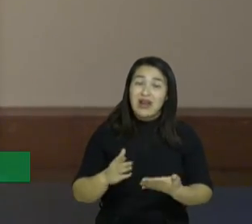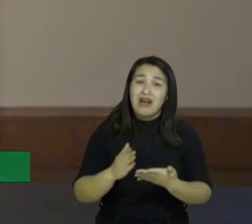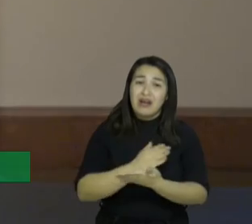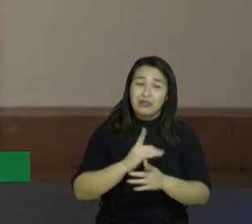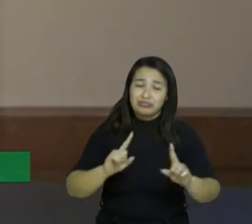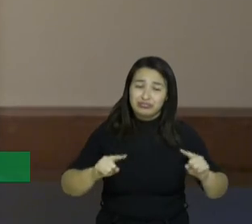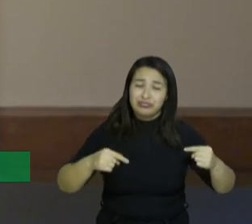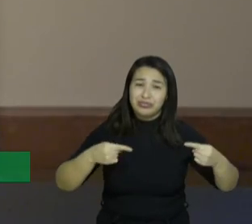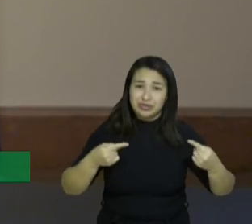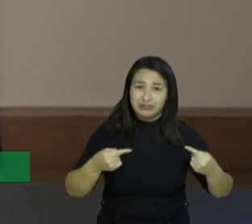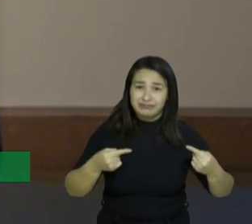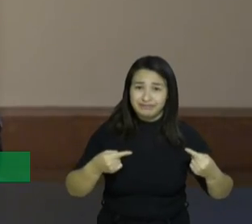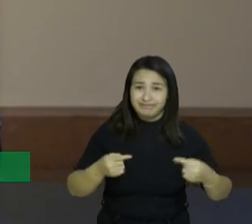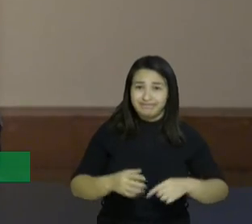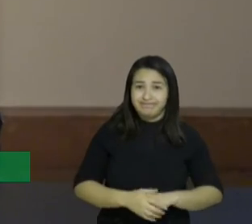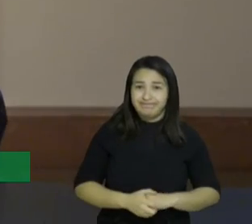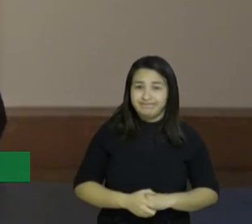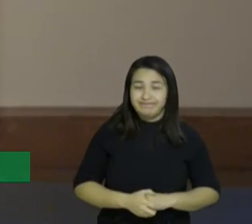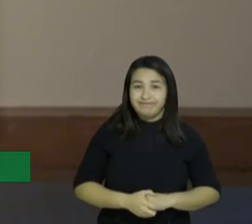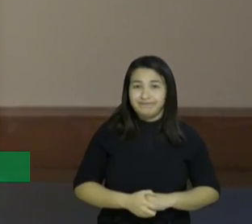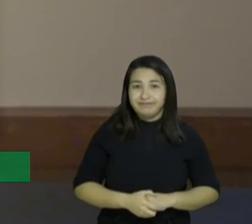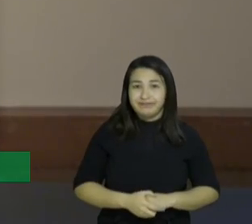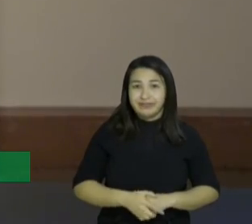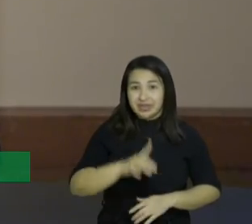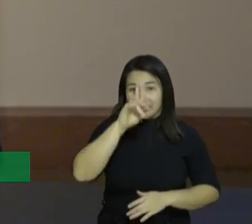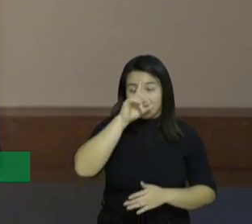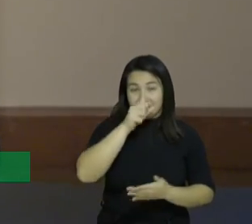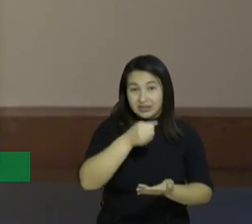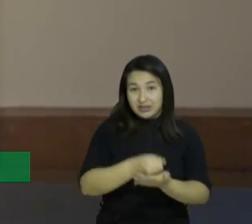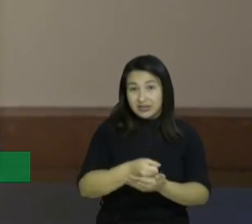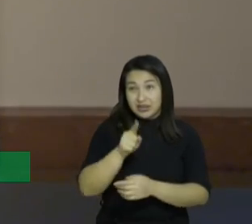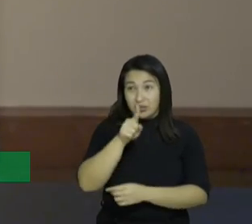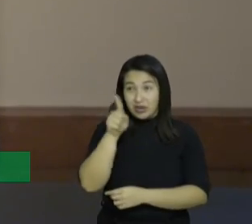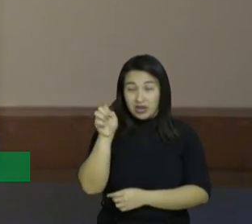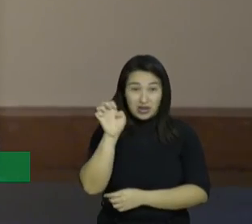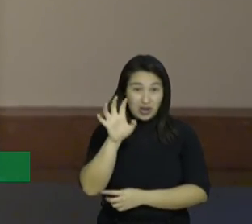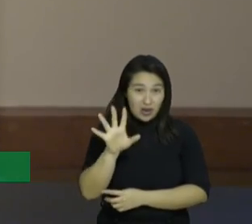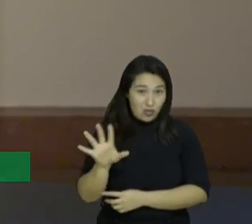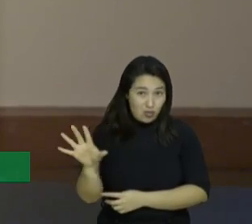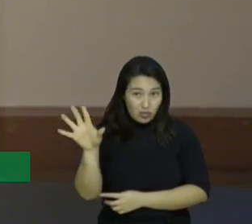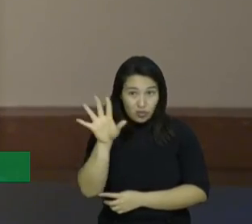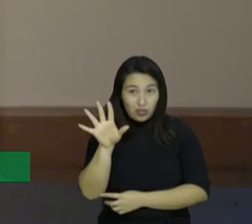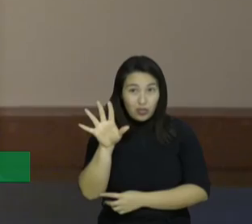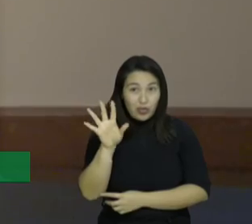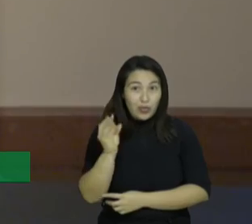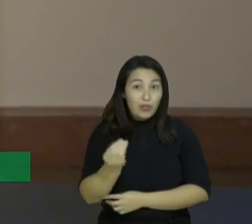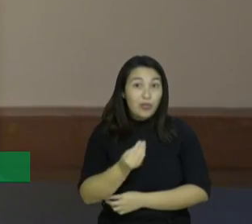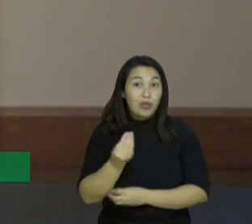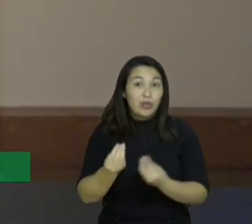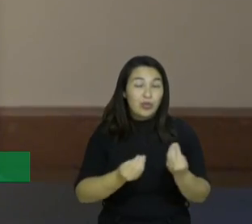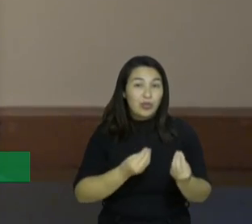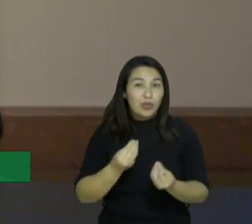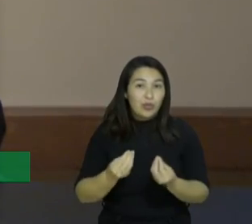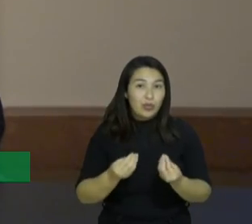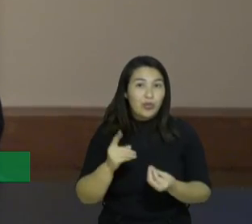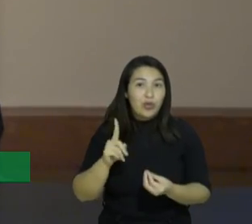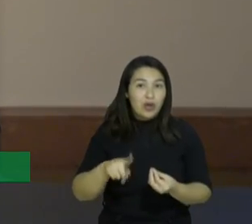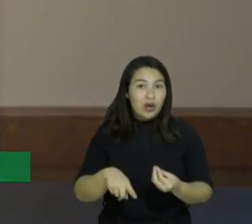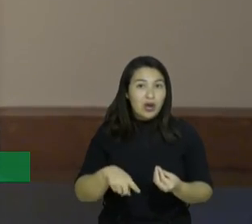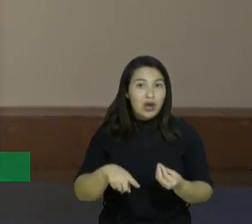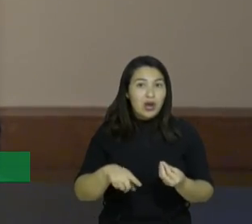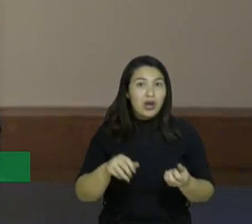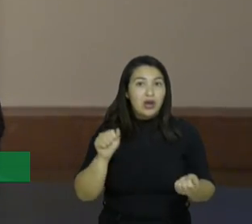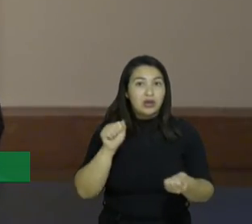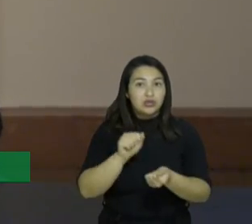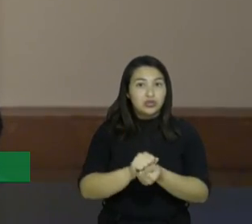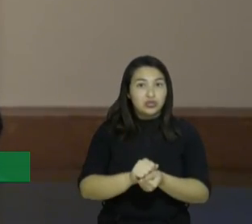a ratificação ali né já que as decisões do Parlamento europeu né Eh eh eh elas são tomadas comase